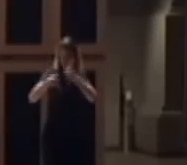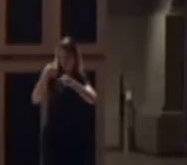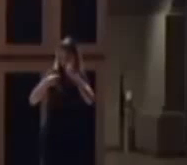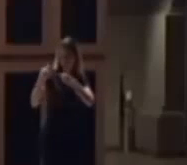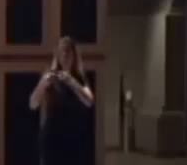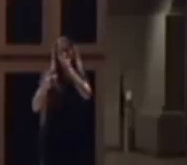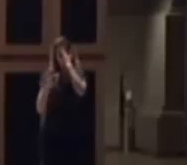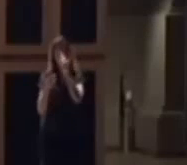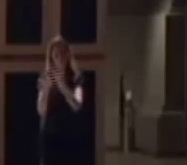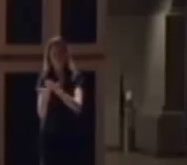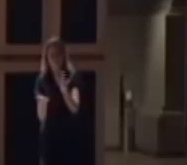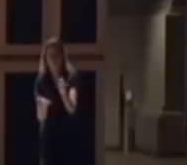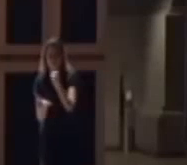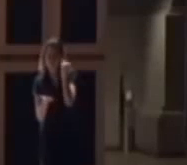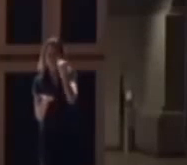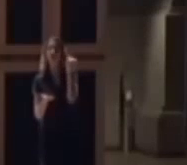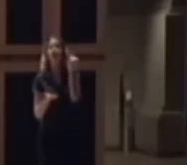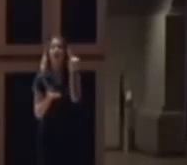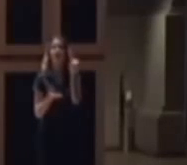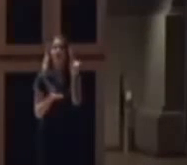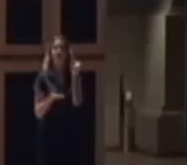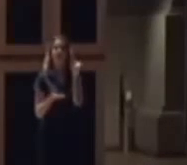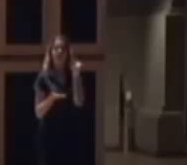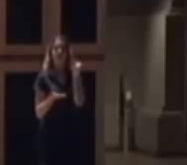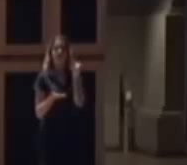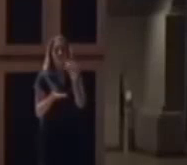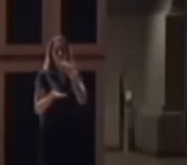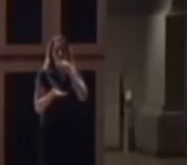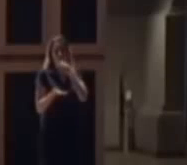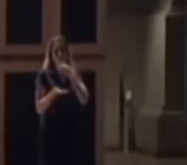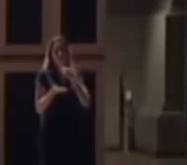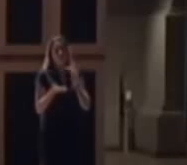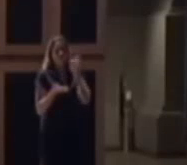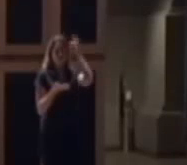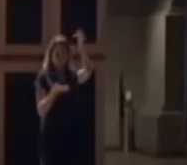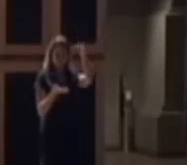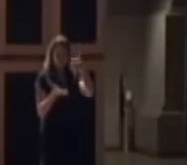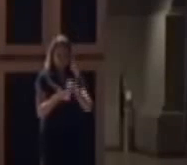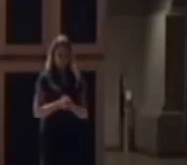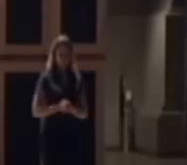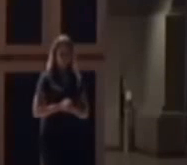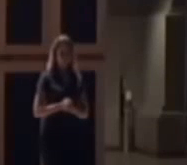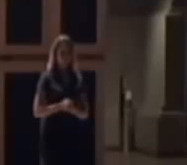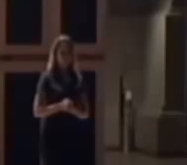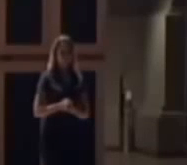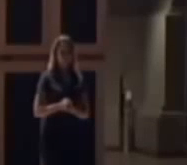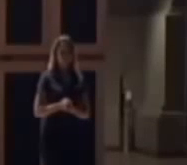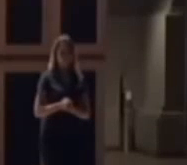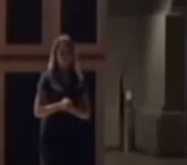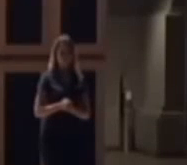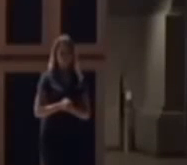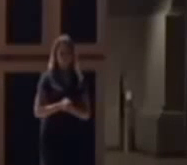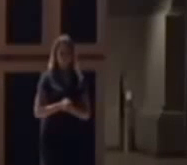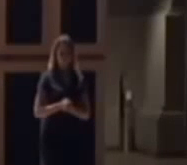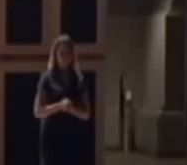eu acredito que sejam importantes deixar como proposta de aprimoramento futuro. Pode passar.